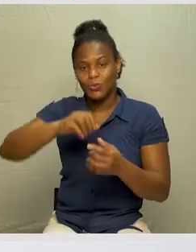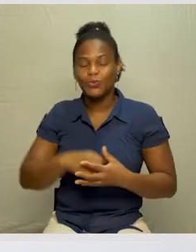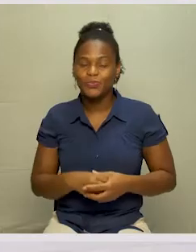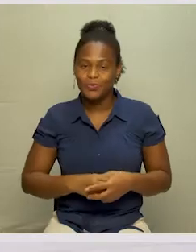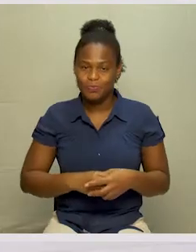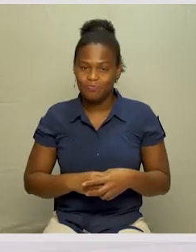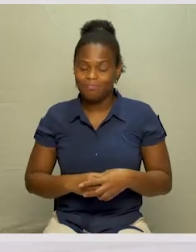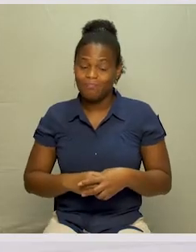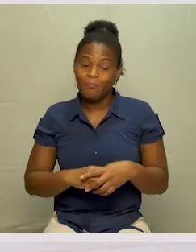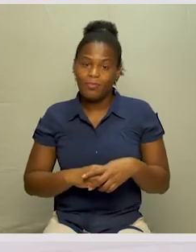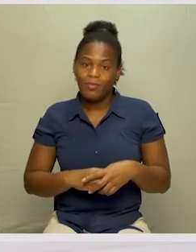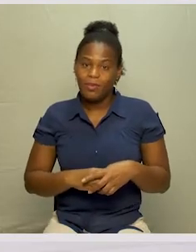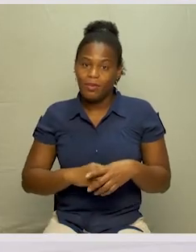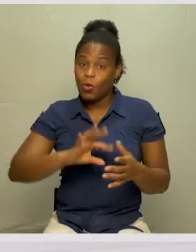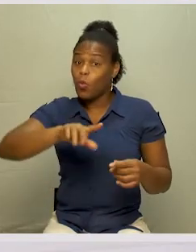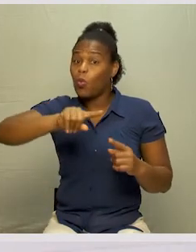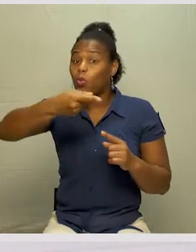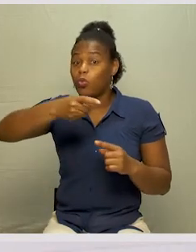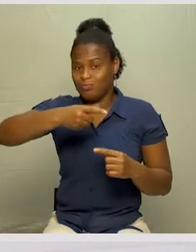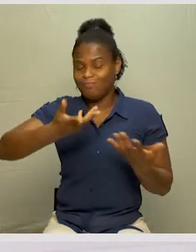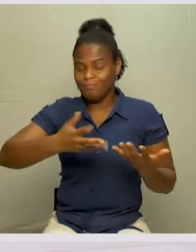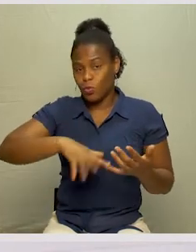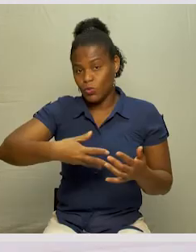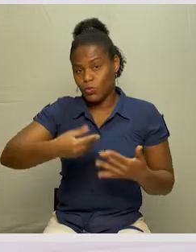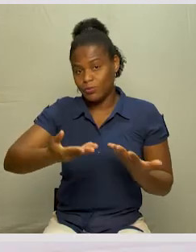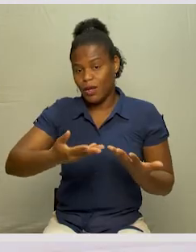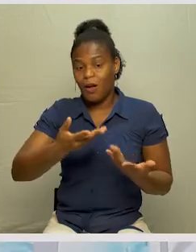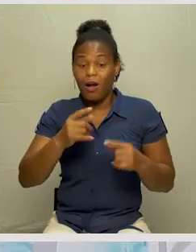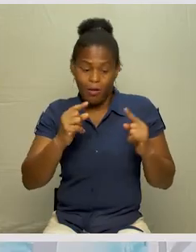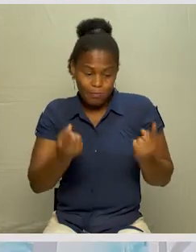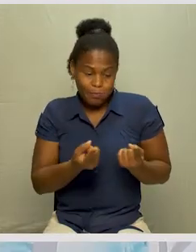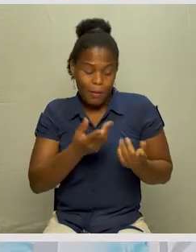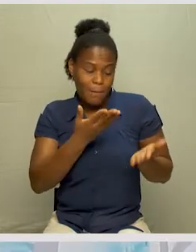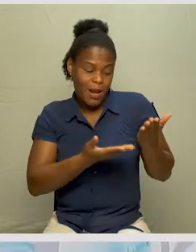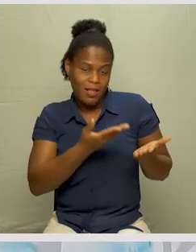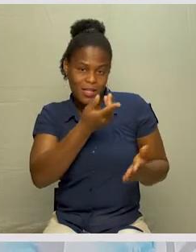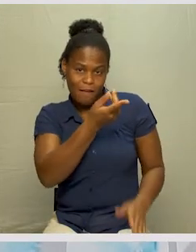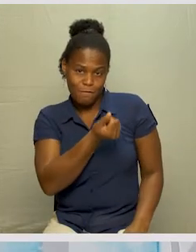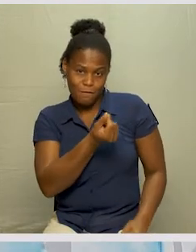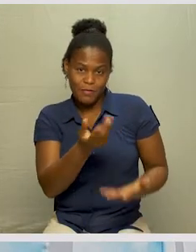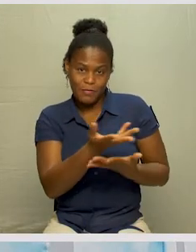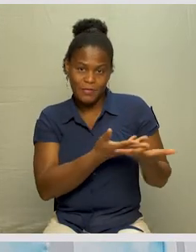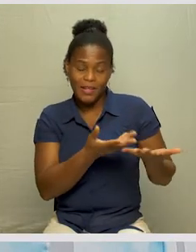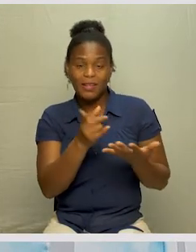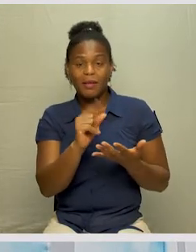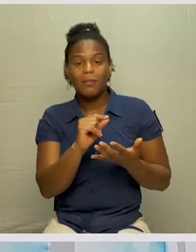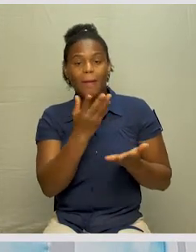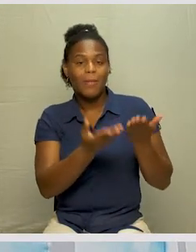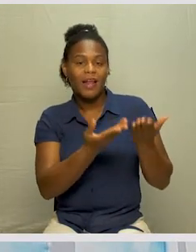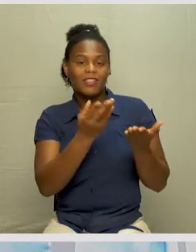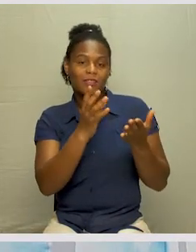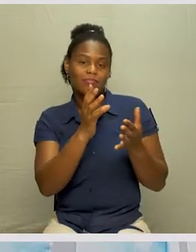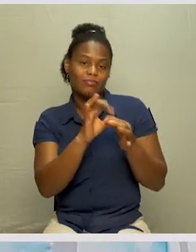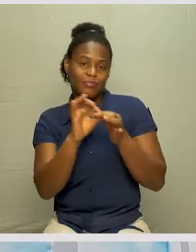mundo. Agora vamos fazer uma síntese com a balança financeira e a balança corrente, mais a balança de